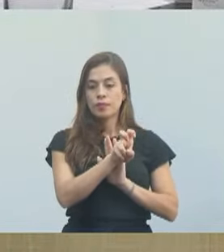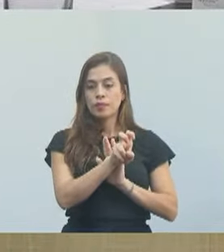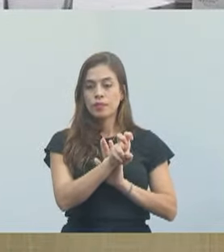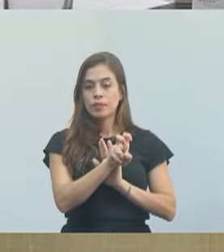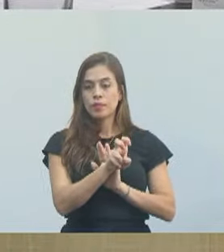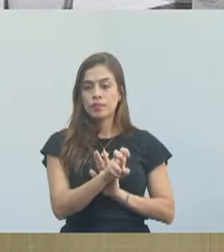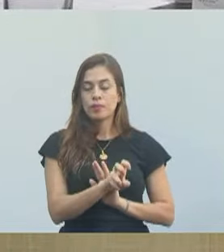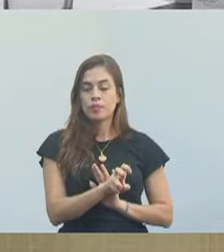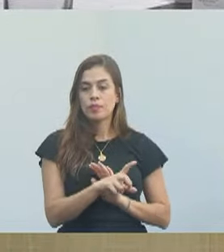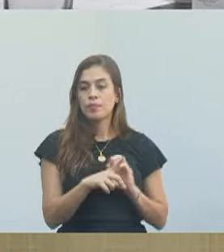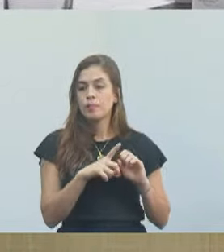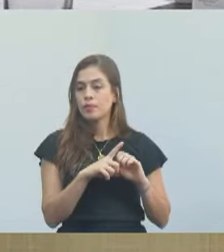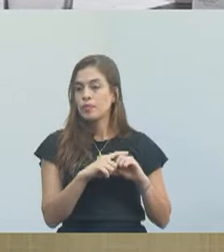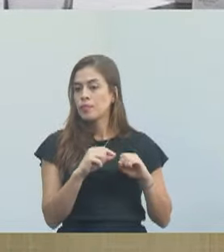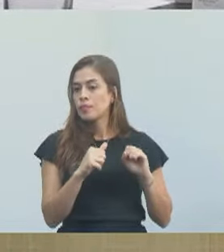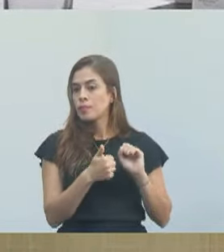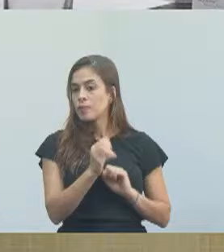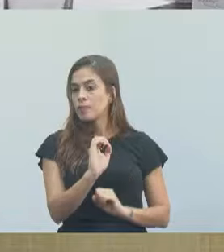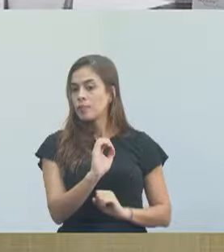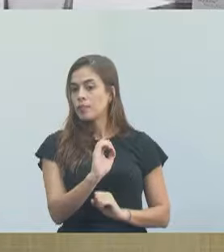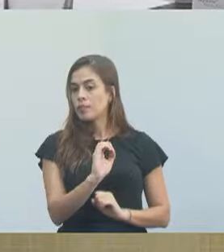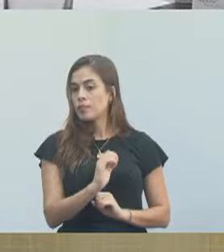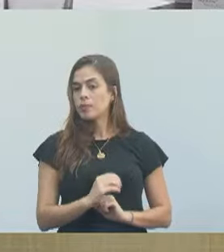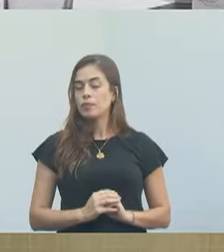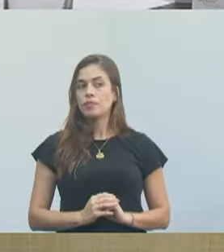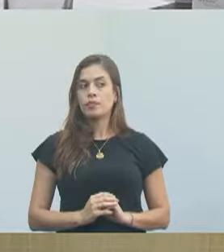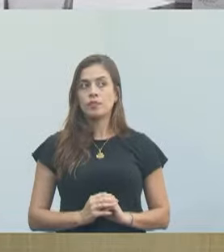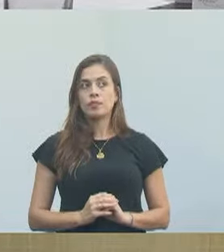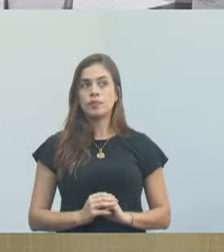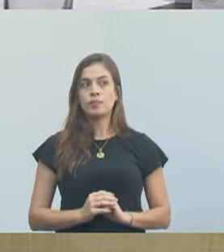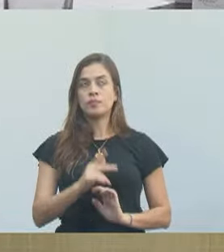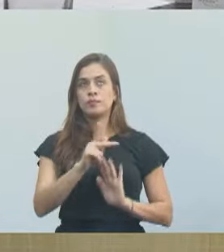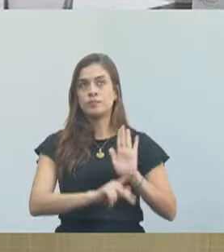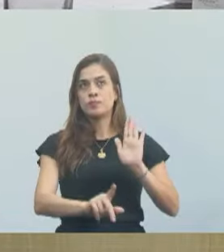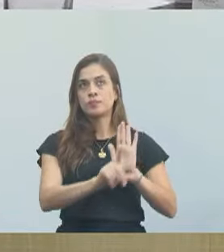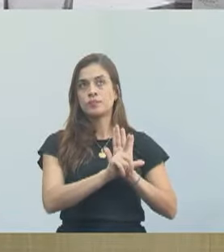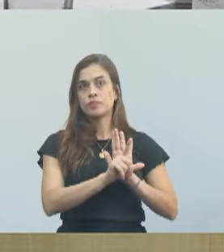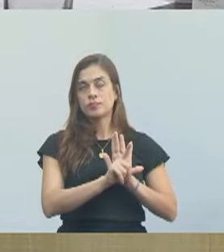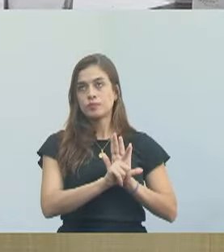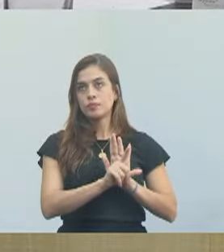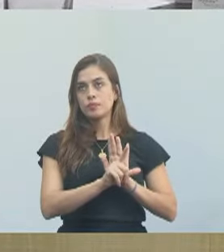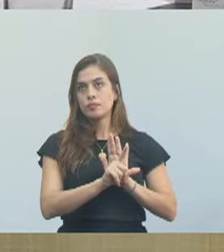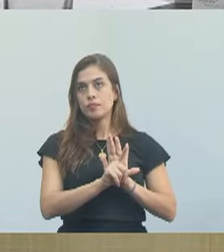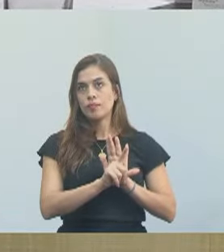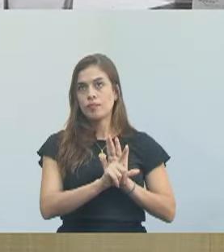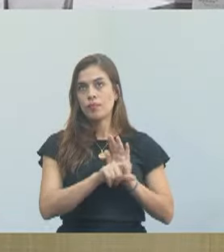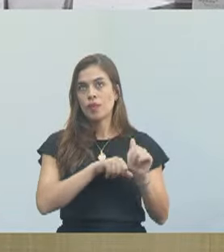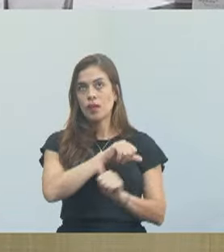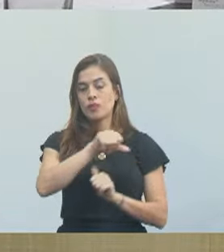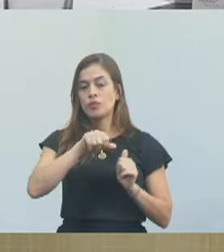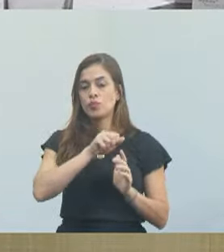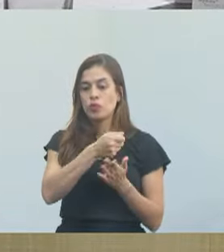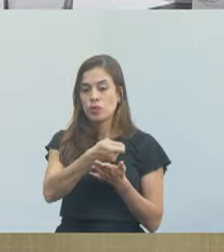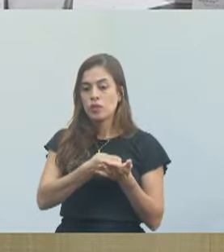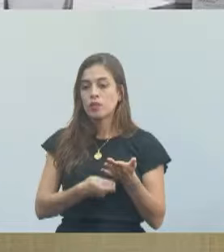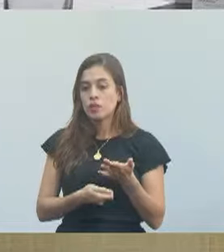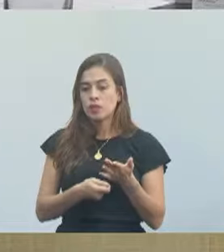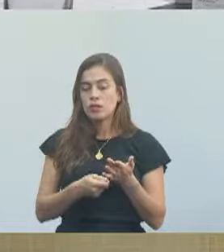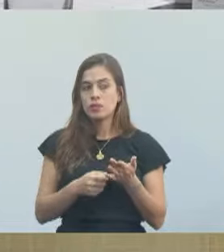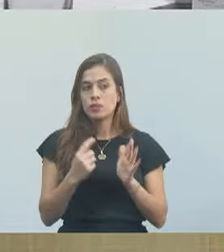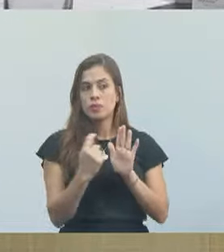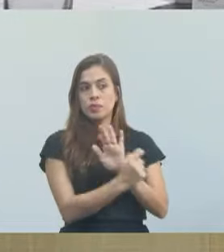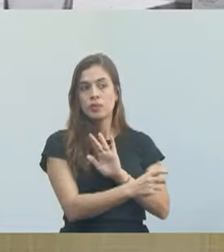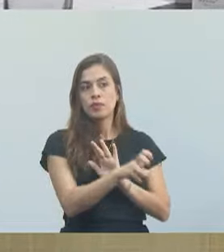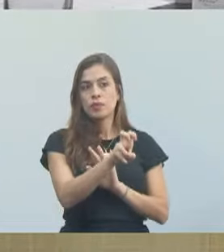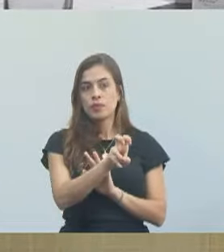ao artigo 10 do projeto de lei em epígrafe com a seguinte redação. Parágrafo 5º.